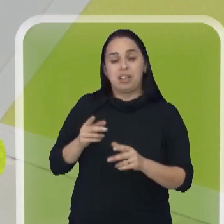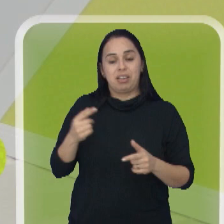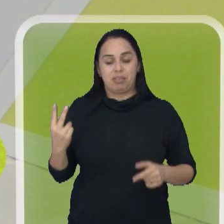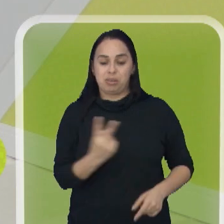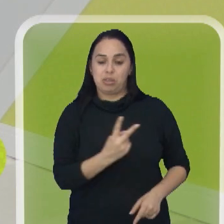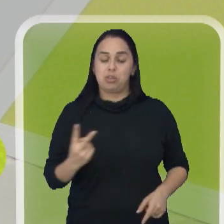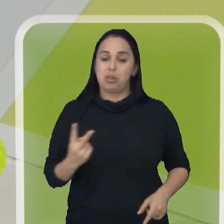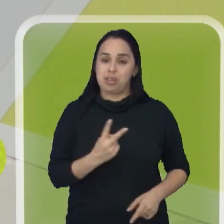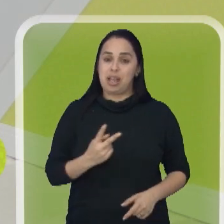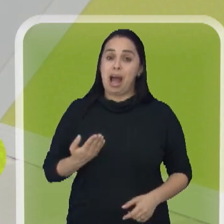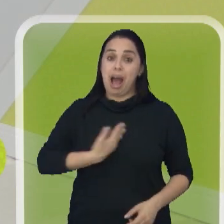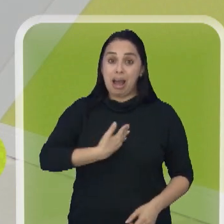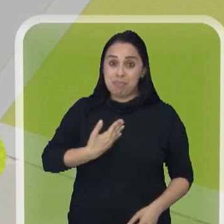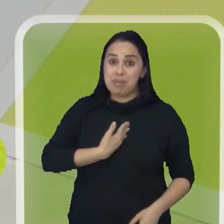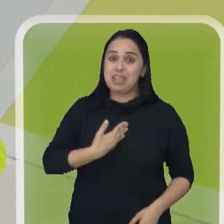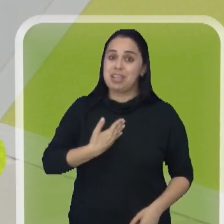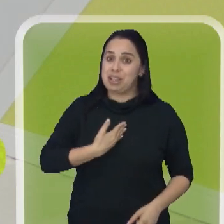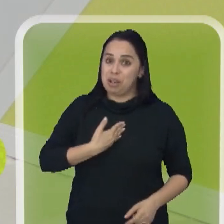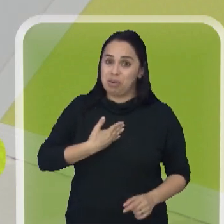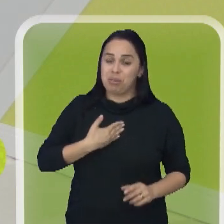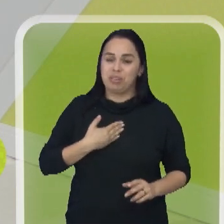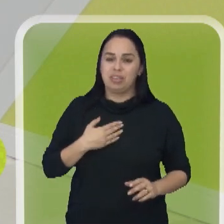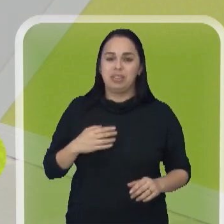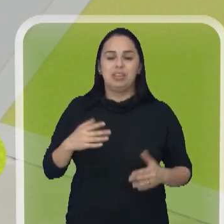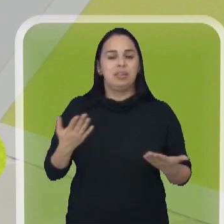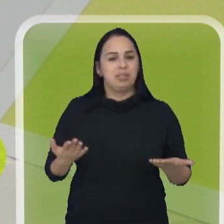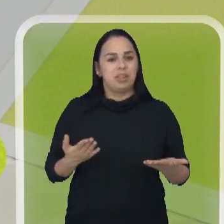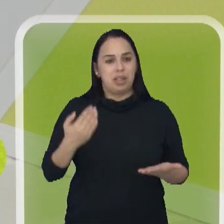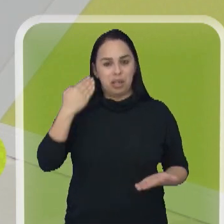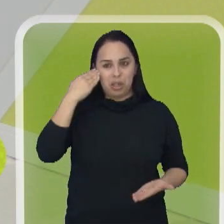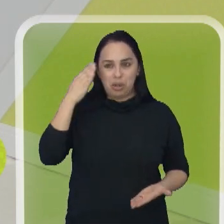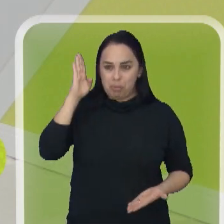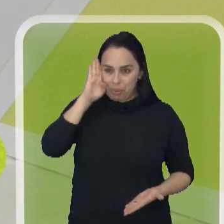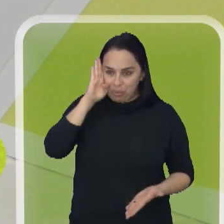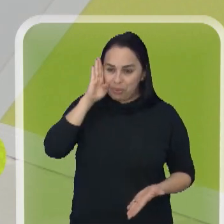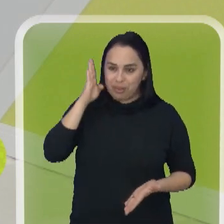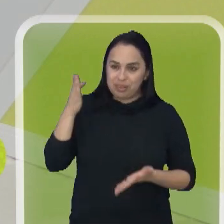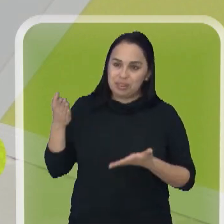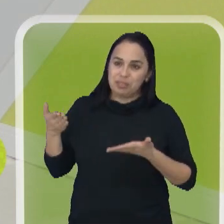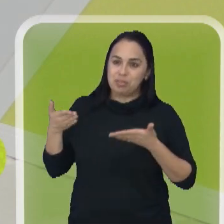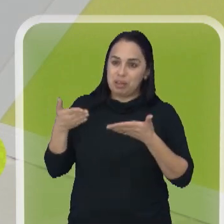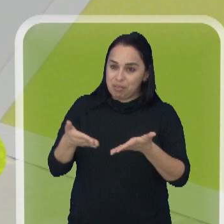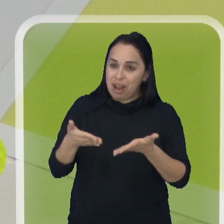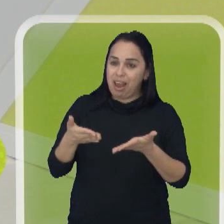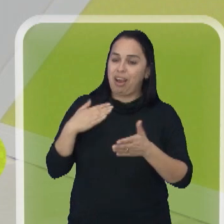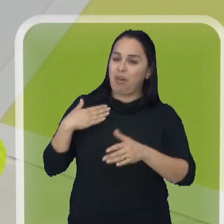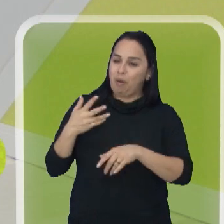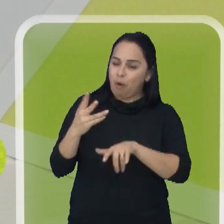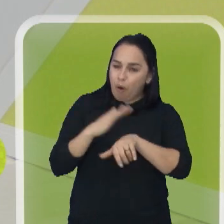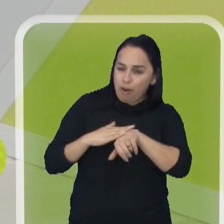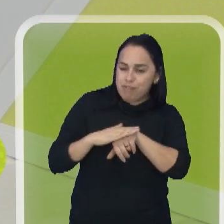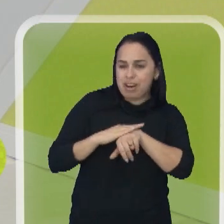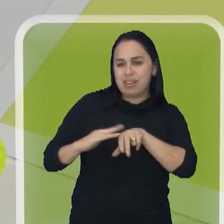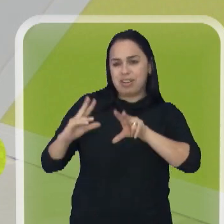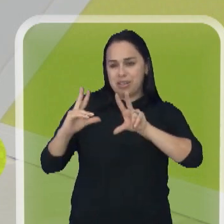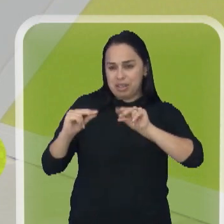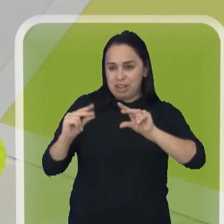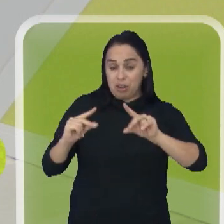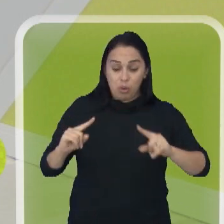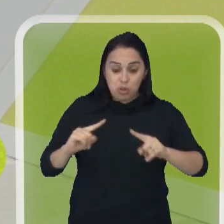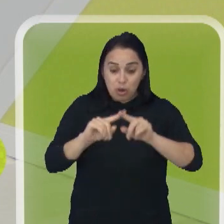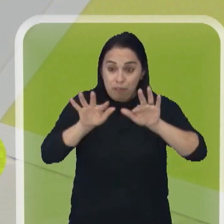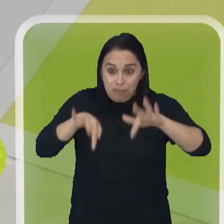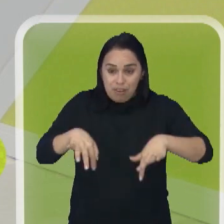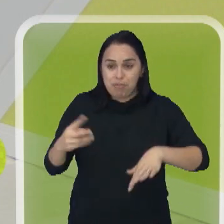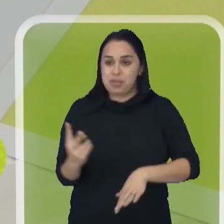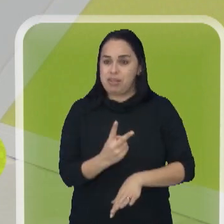2 amigos que estarão no banco de reservas. E o senhor está incumbido, senhor Bruno Castilho, de conversar com os 2 treinadores após a partida,